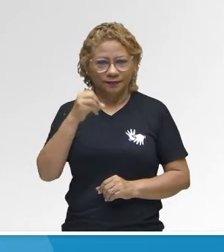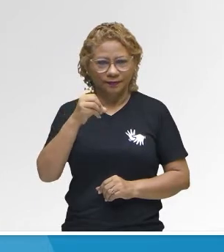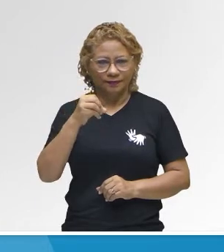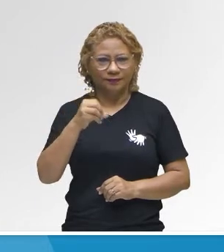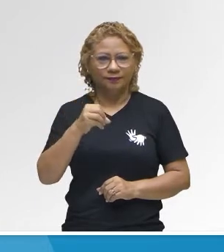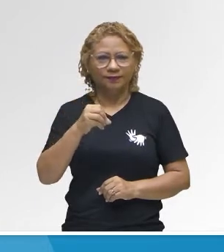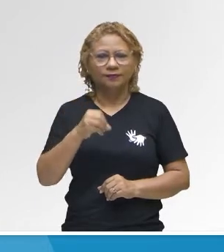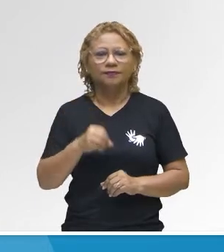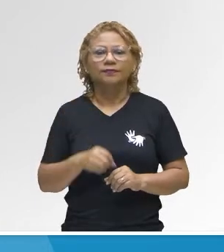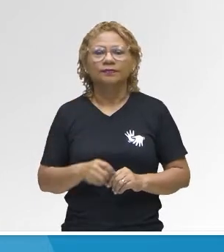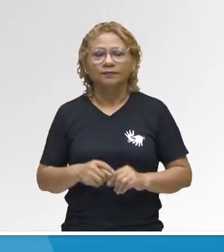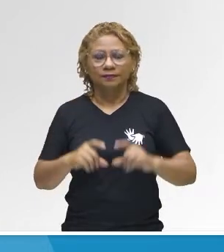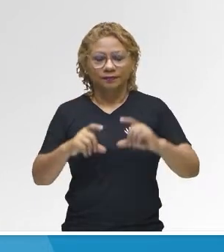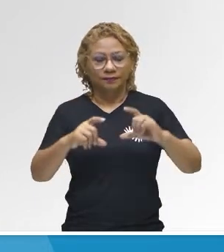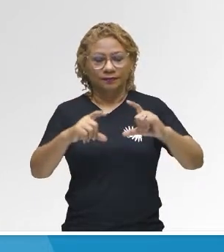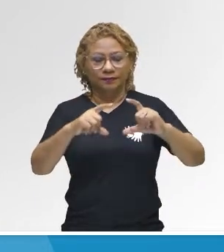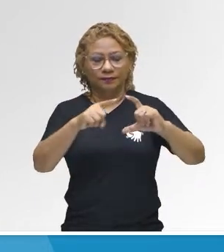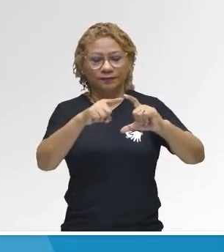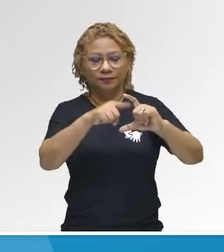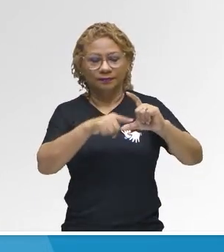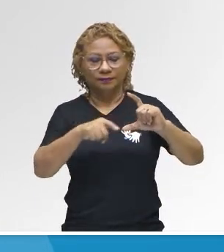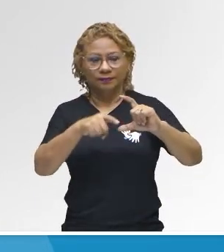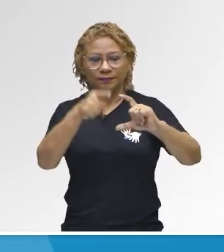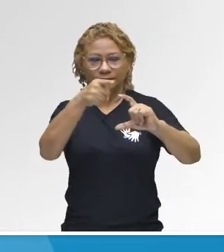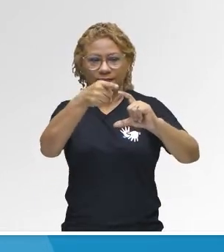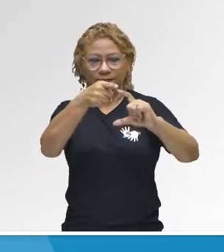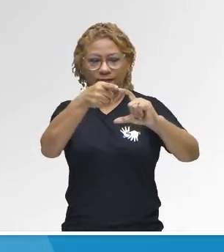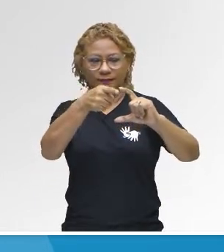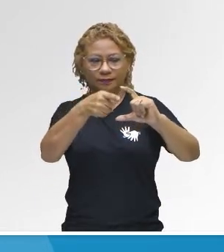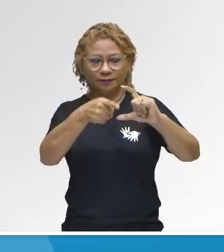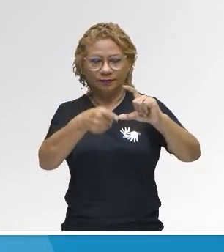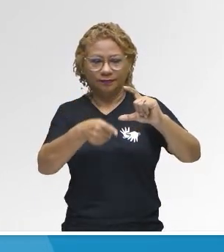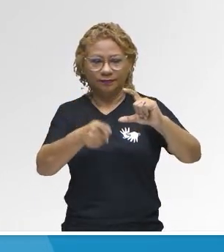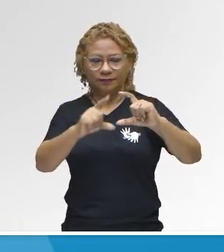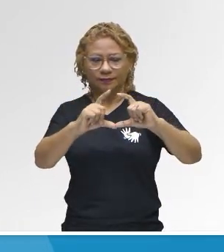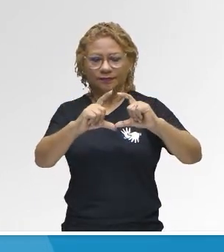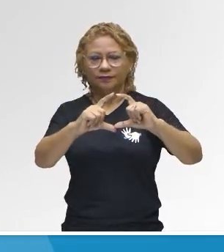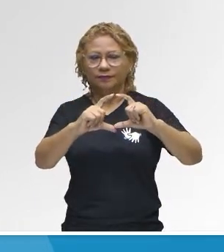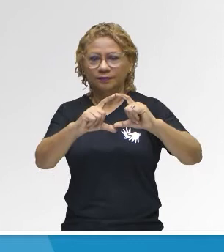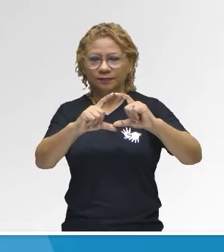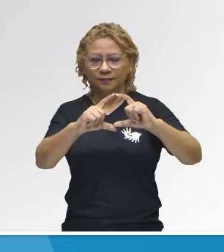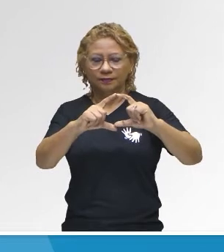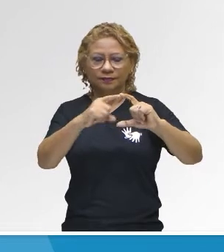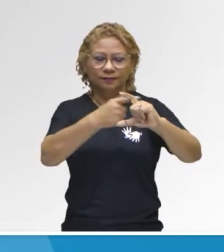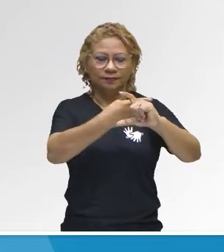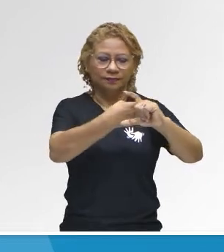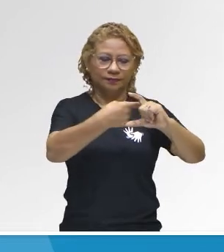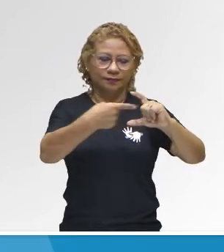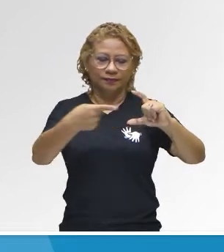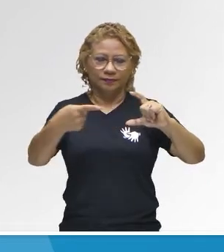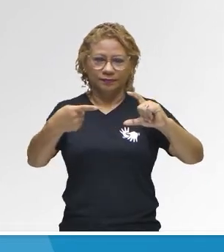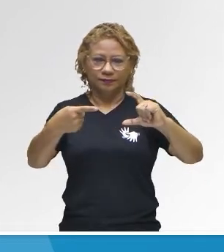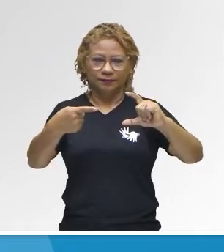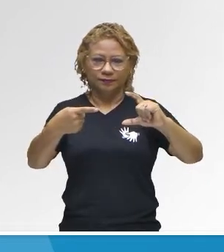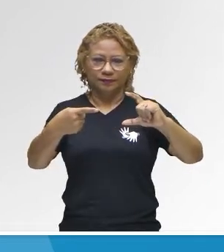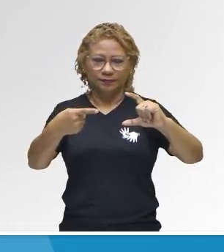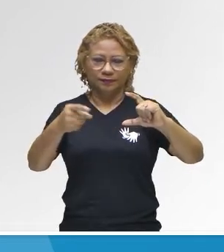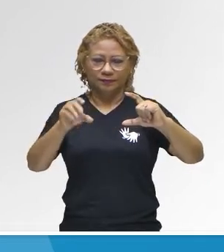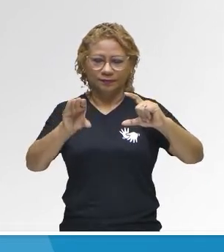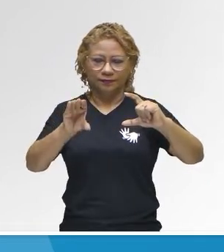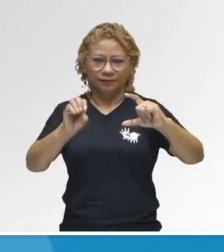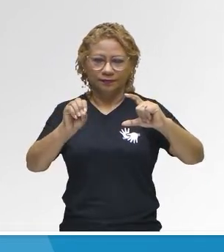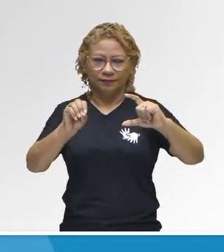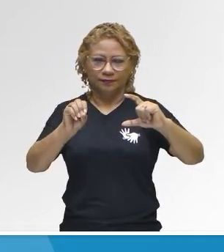vertical, que é o eixo dos senos, e o eixo horizontal, que é o eixo dos